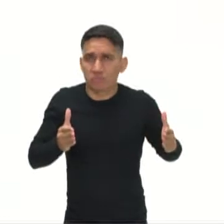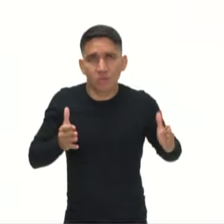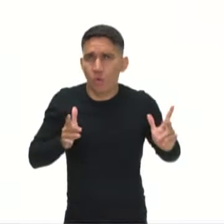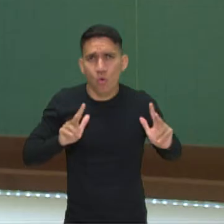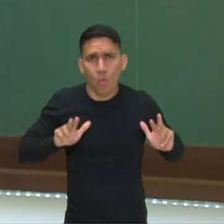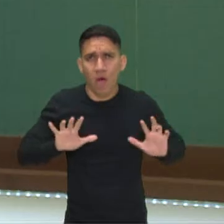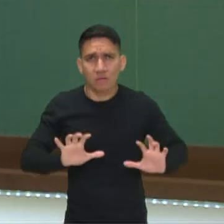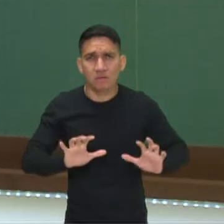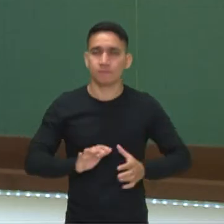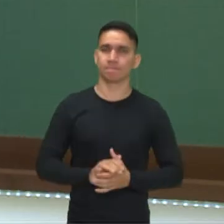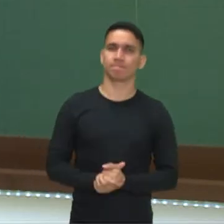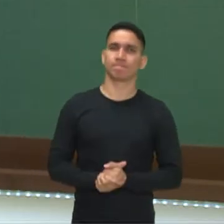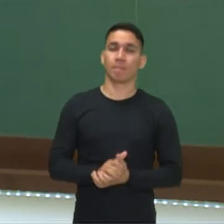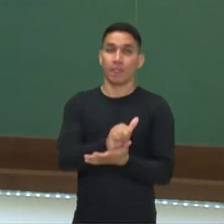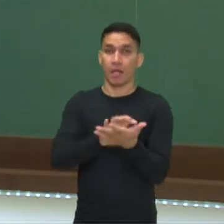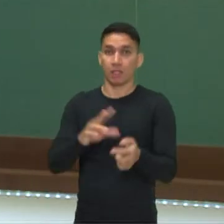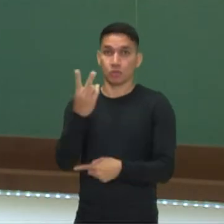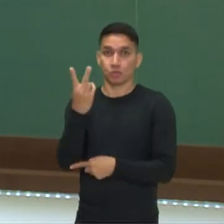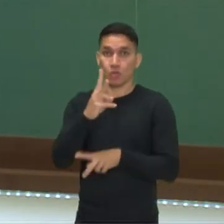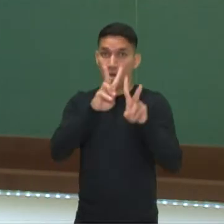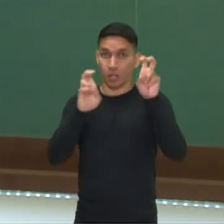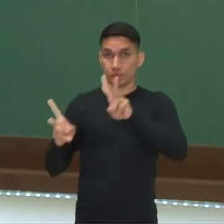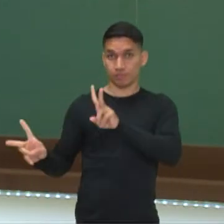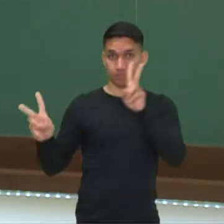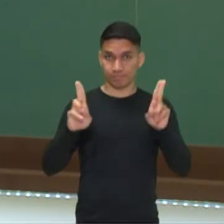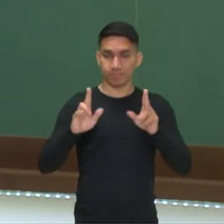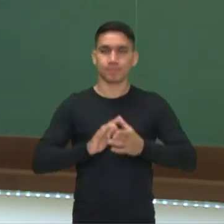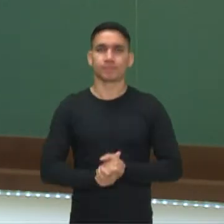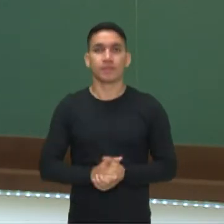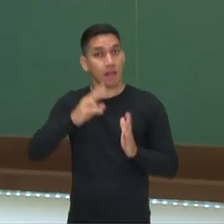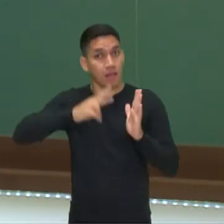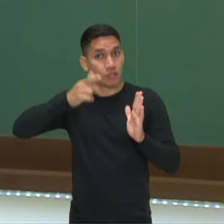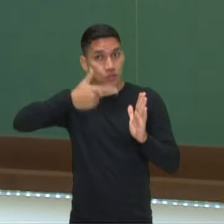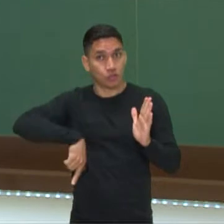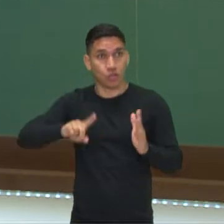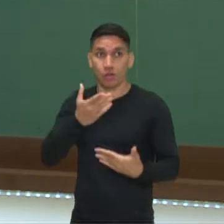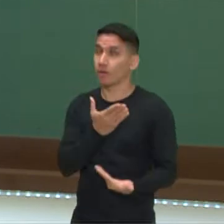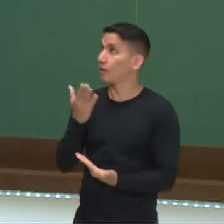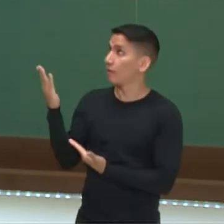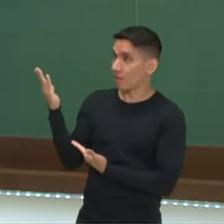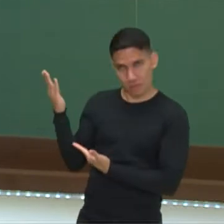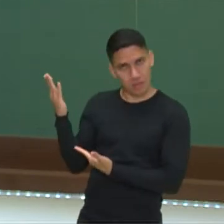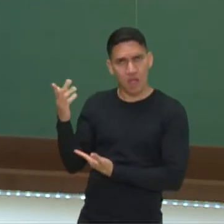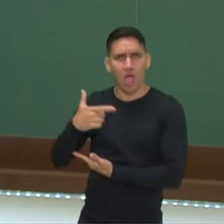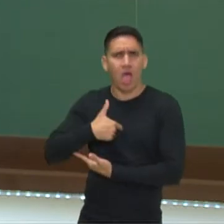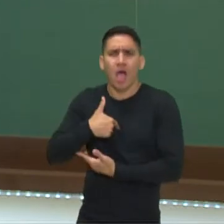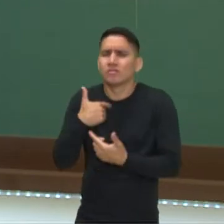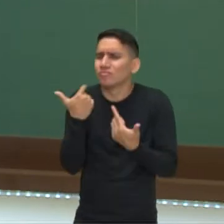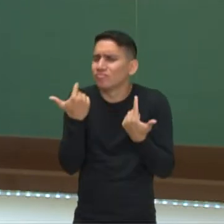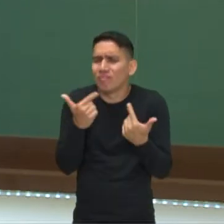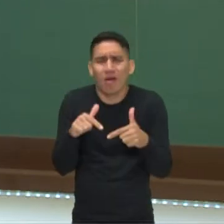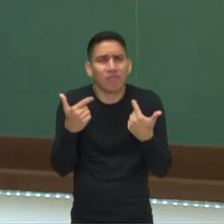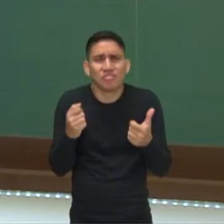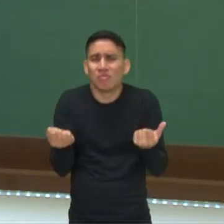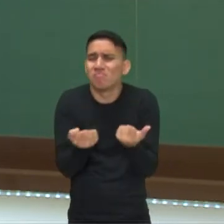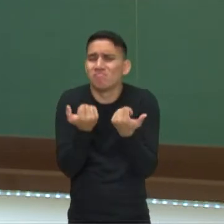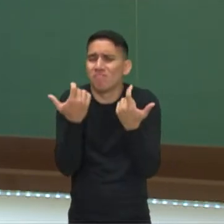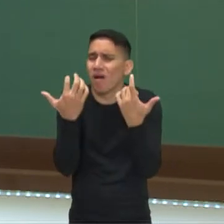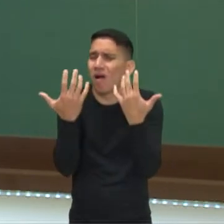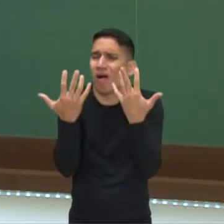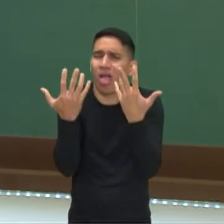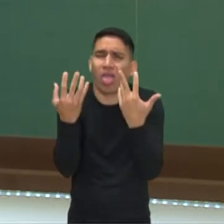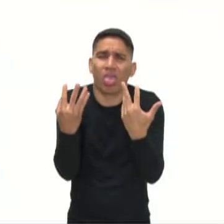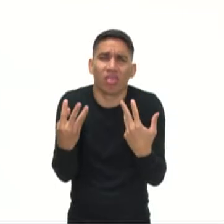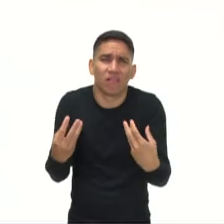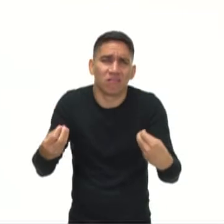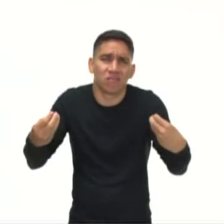para a segunda atividade referente a esse trecho. Releia este verso. Eu não tinha estas mãos sem força. O